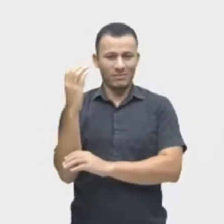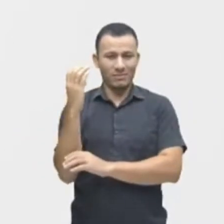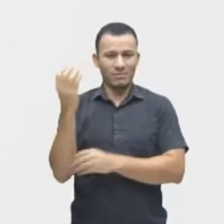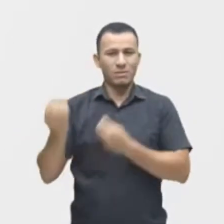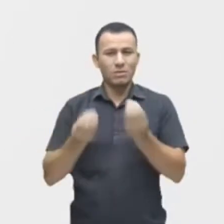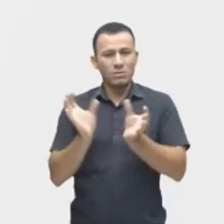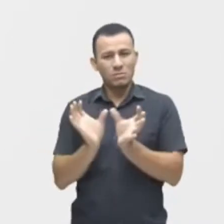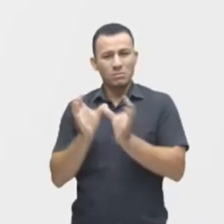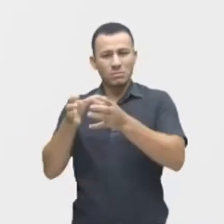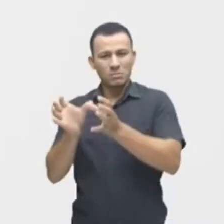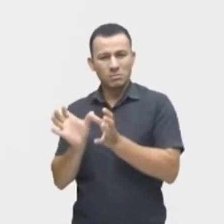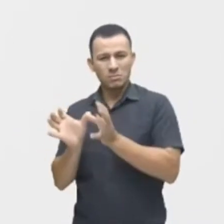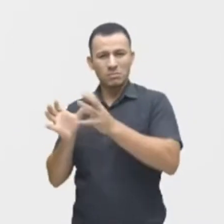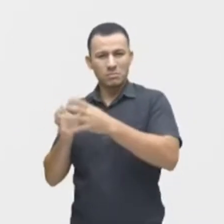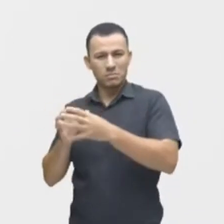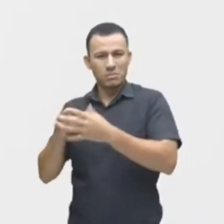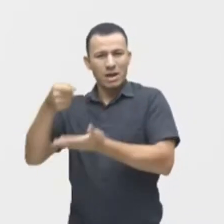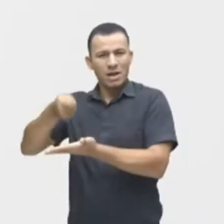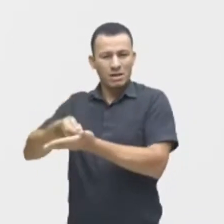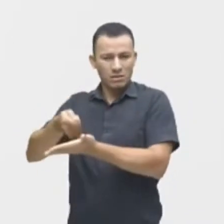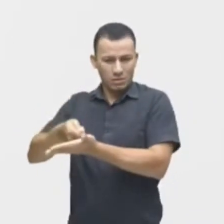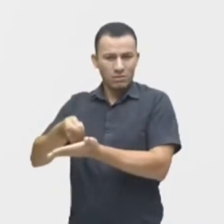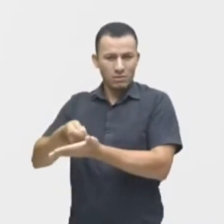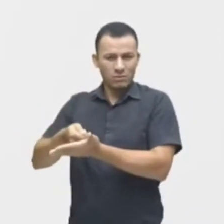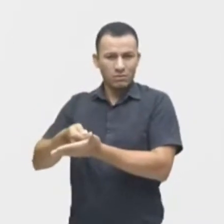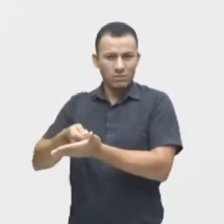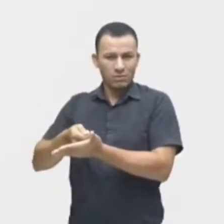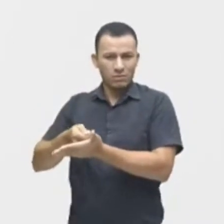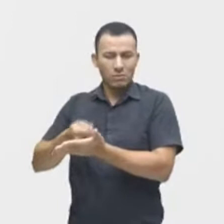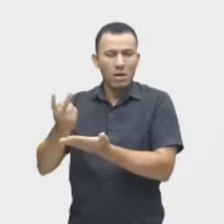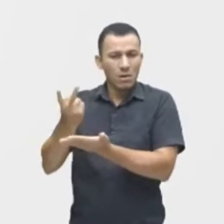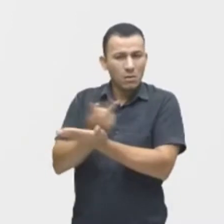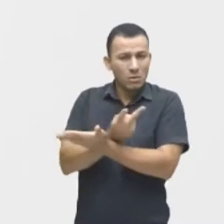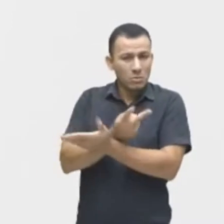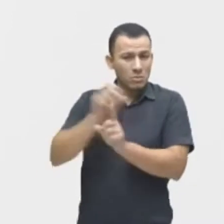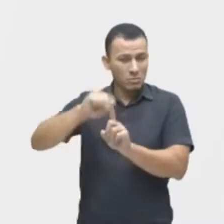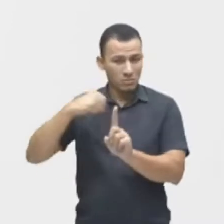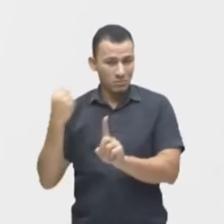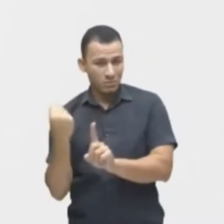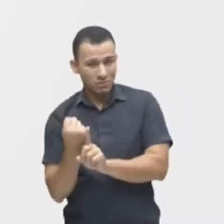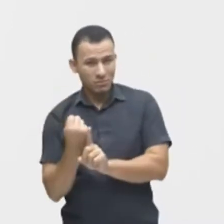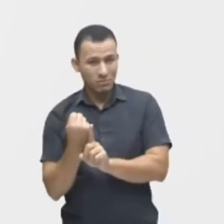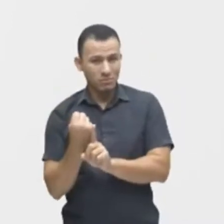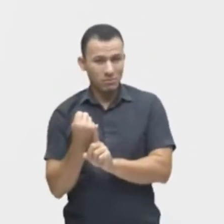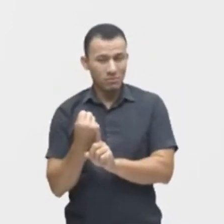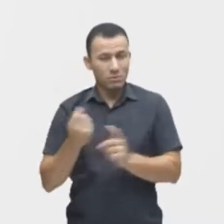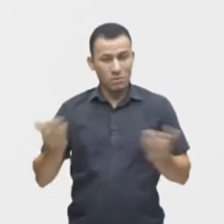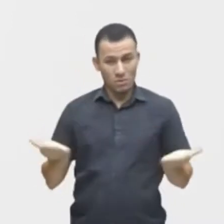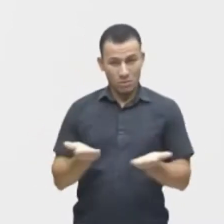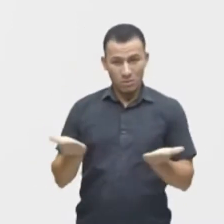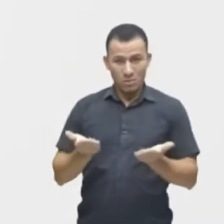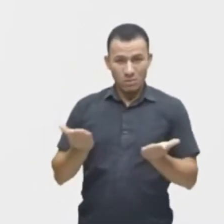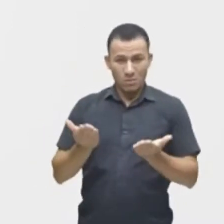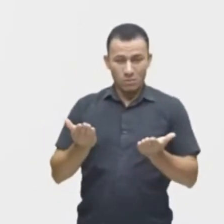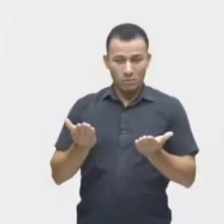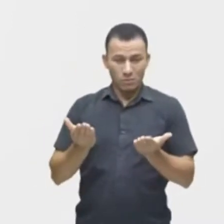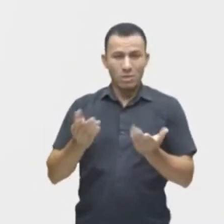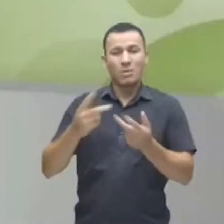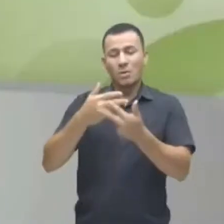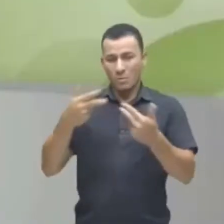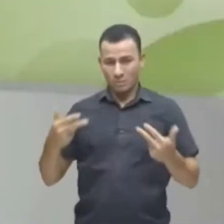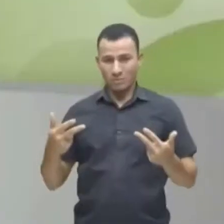direcionar tomadas de posição acerca de situações sociais, atuais e